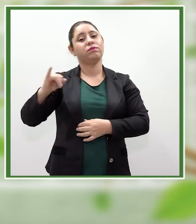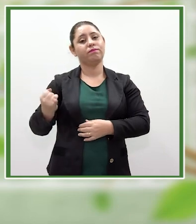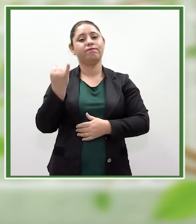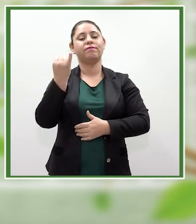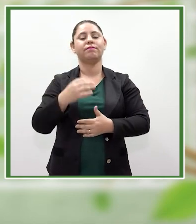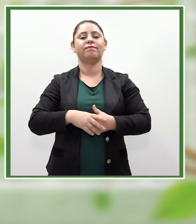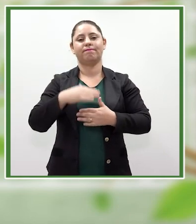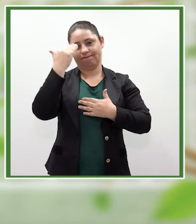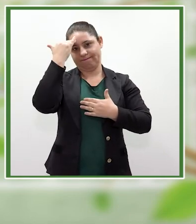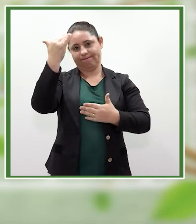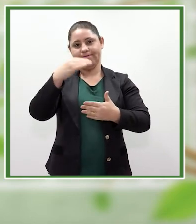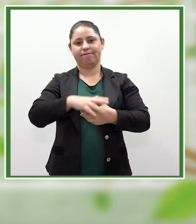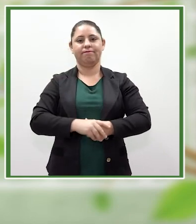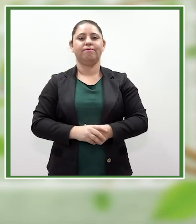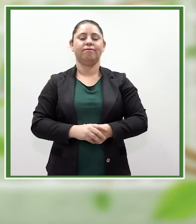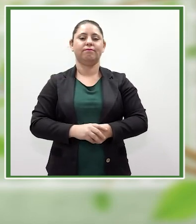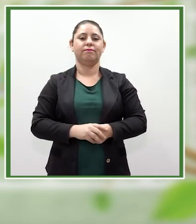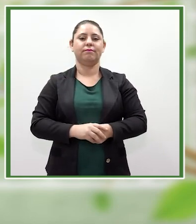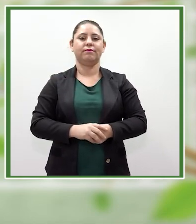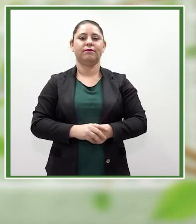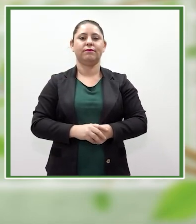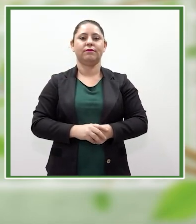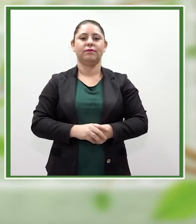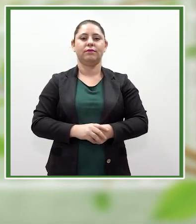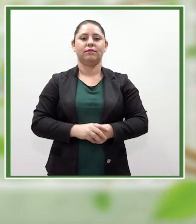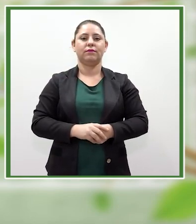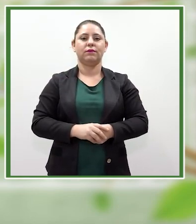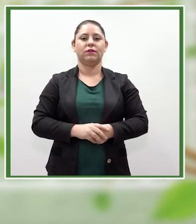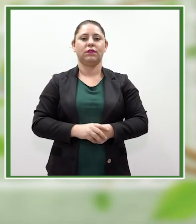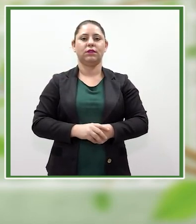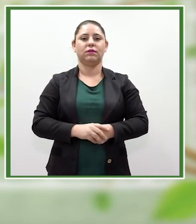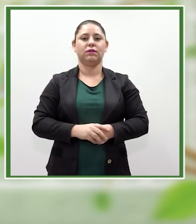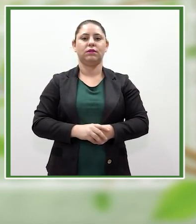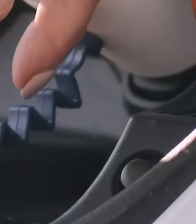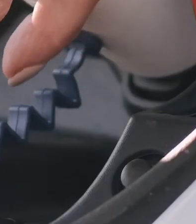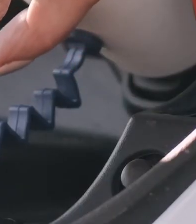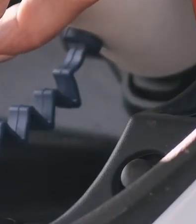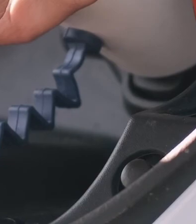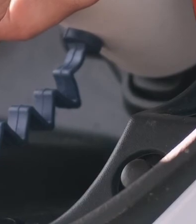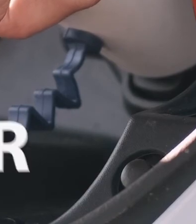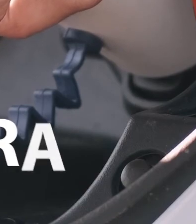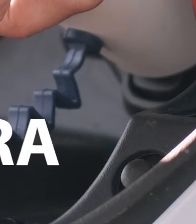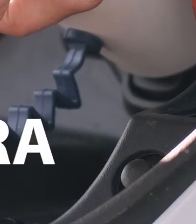detalhada, né, sobre essa temática que eu apresentei. Agradeço mais uma vez pela oportunidade. Obrigado.